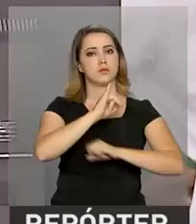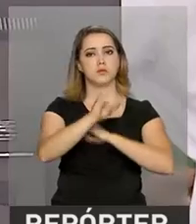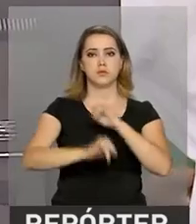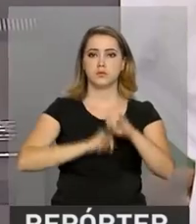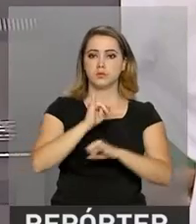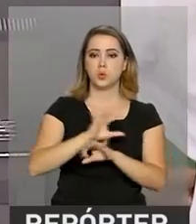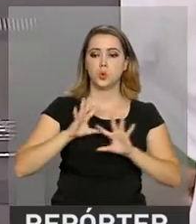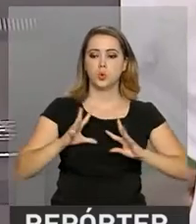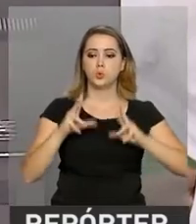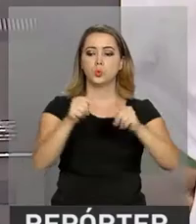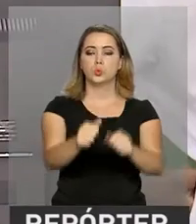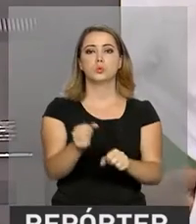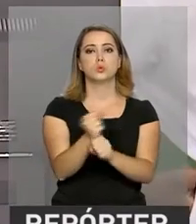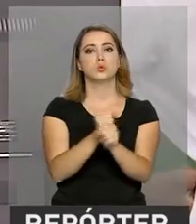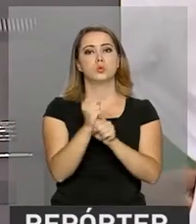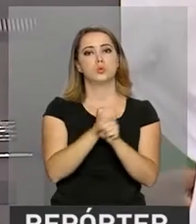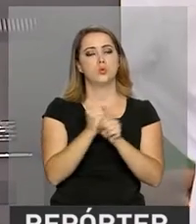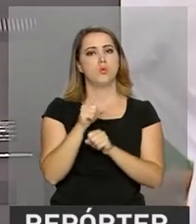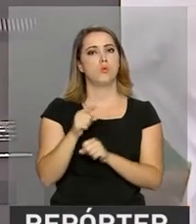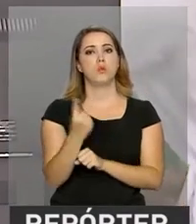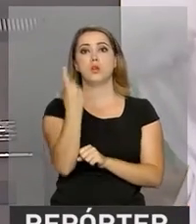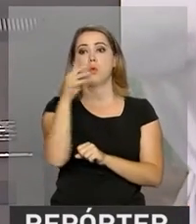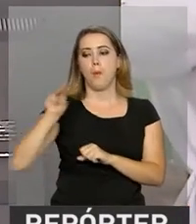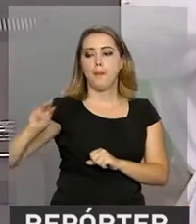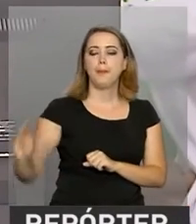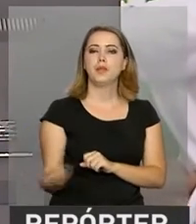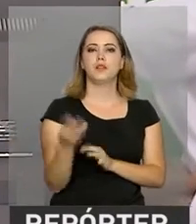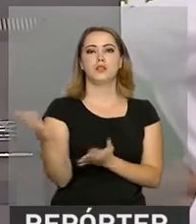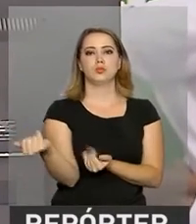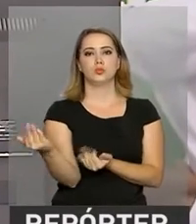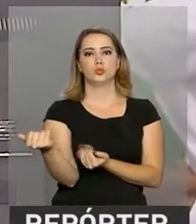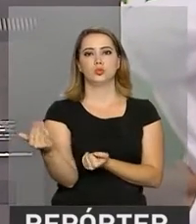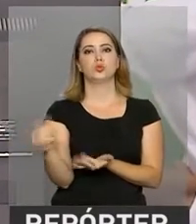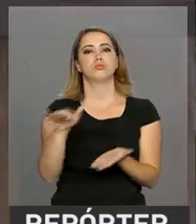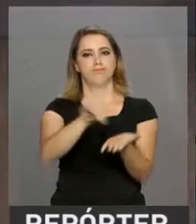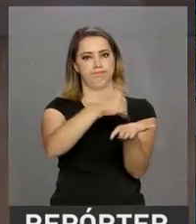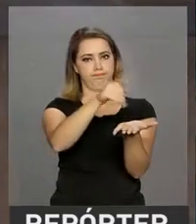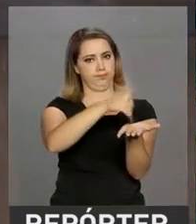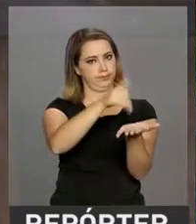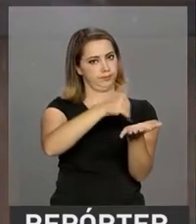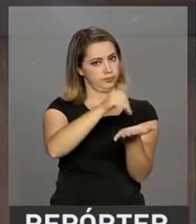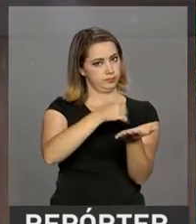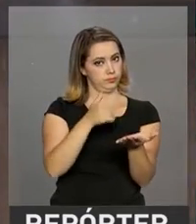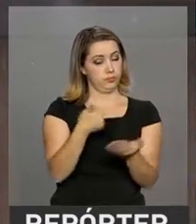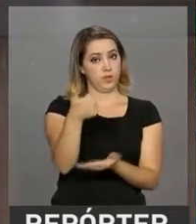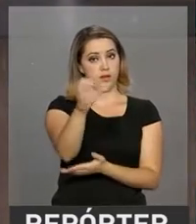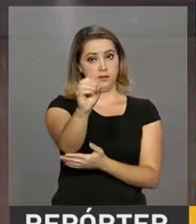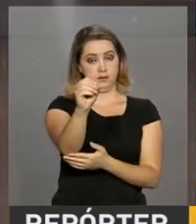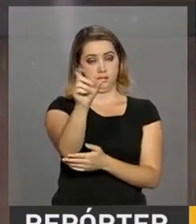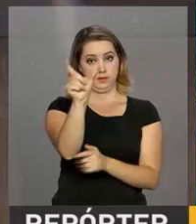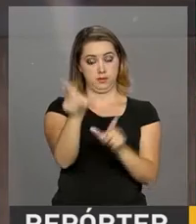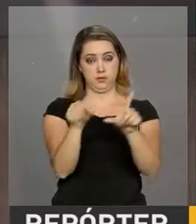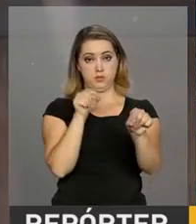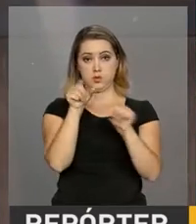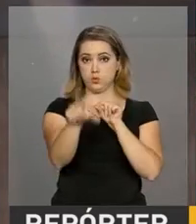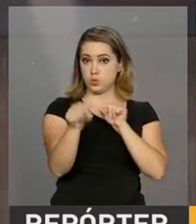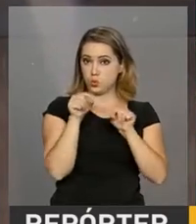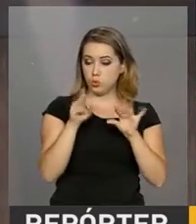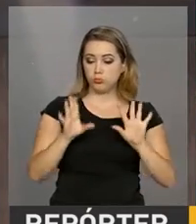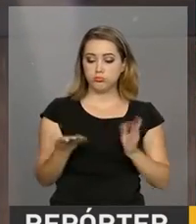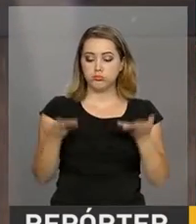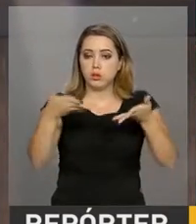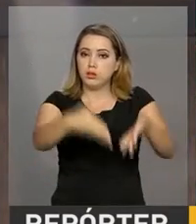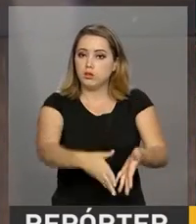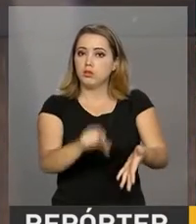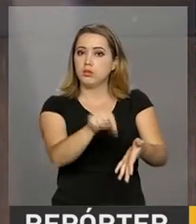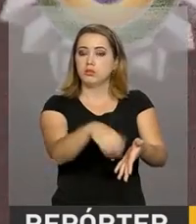todo ano um milhão e 800 mil jovens fazem o alistamento cerca de 100 mil deles são incorporados às